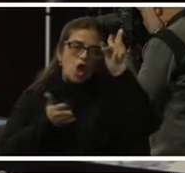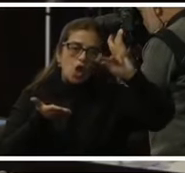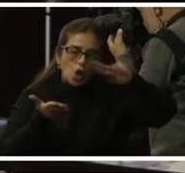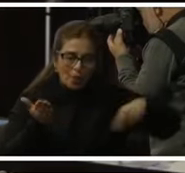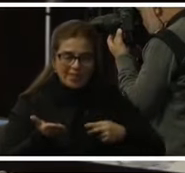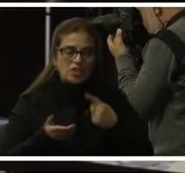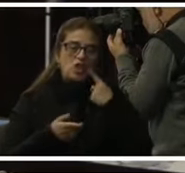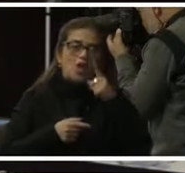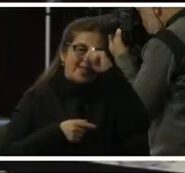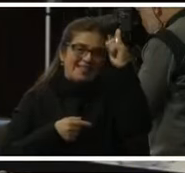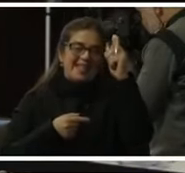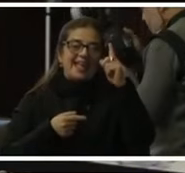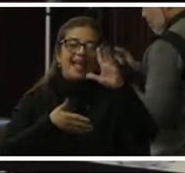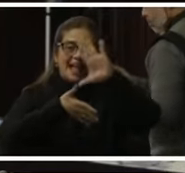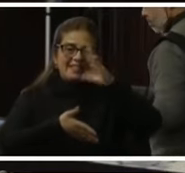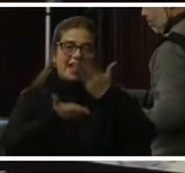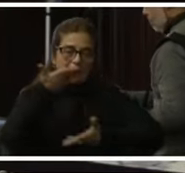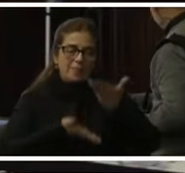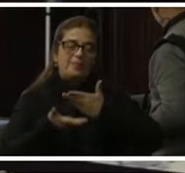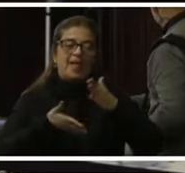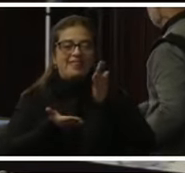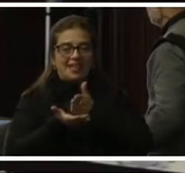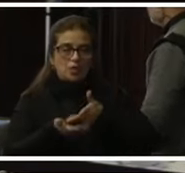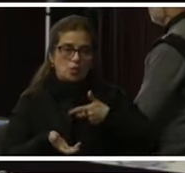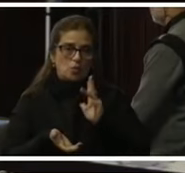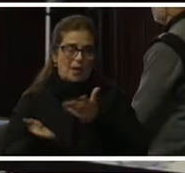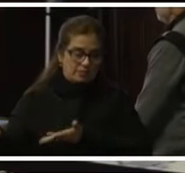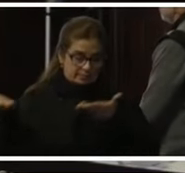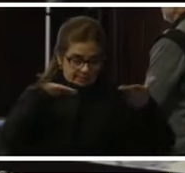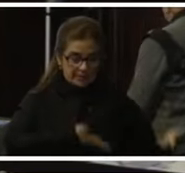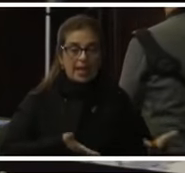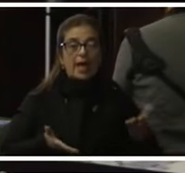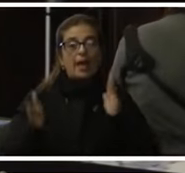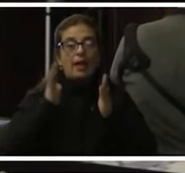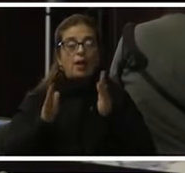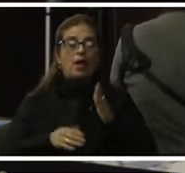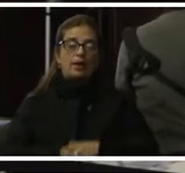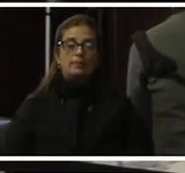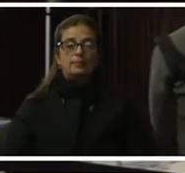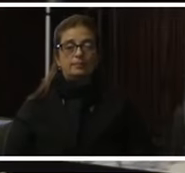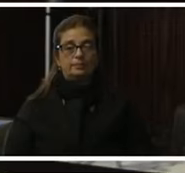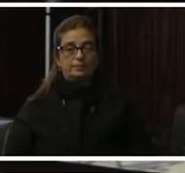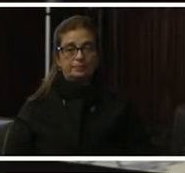de direitos humanos passou a palavra a doutora sheila zandomênico